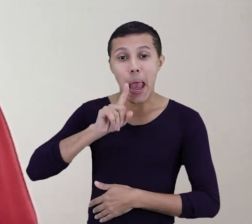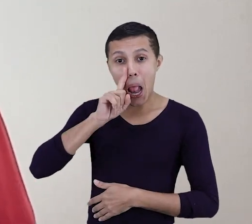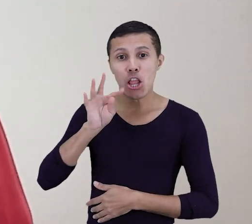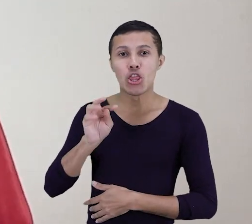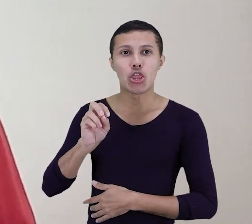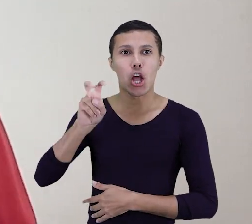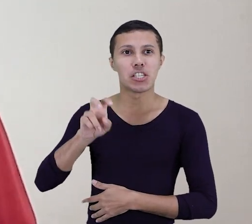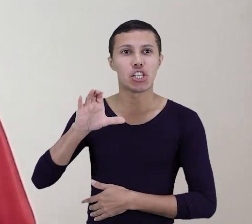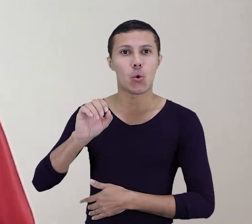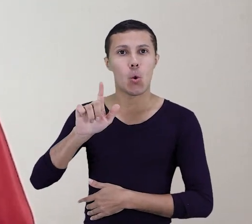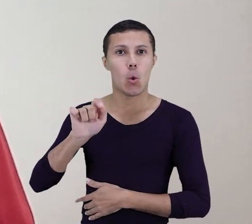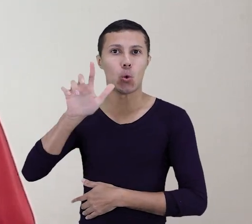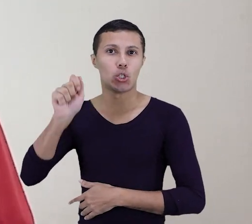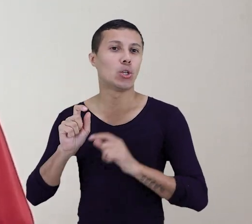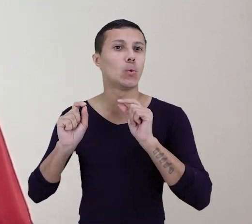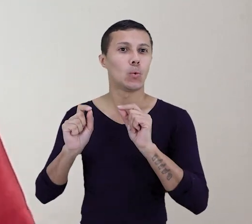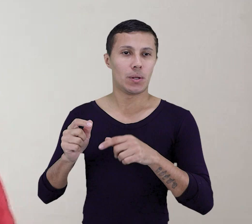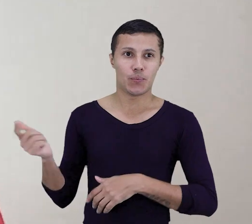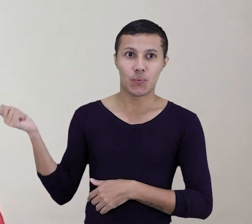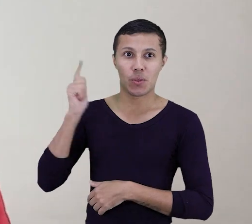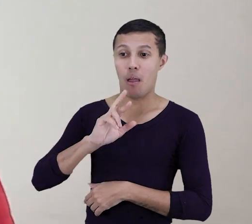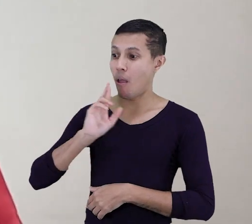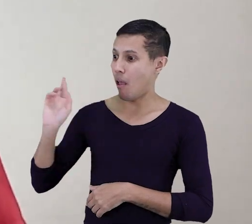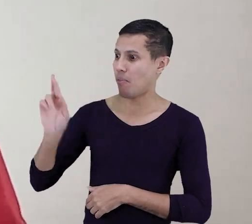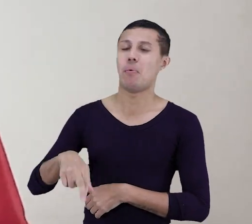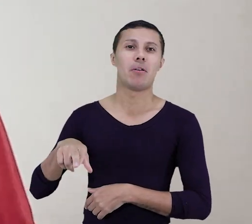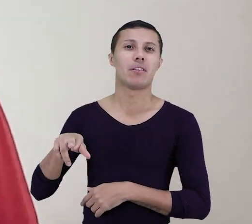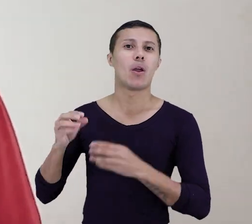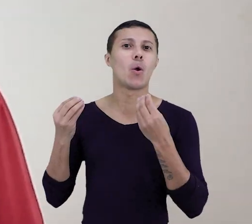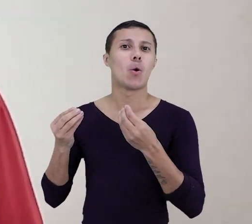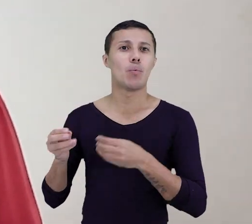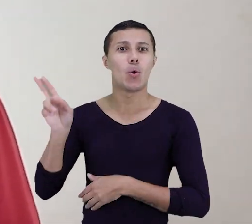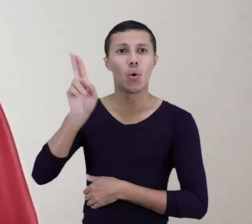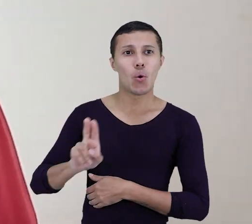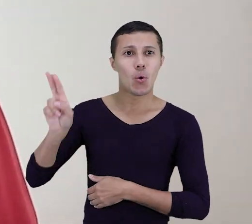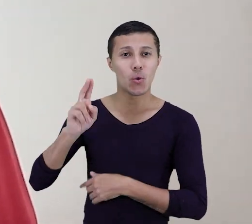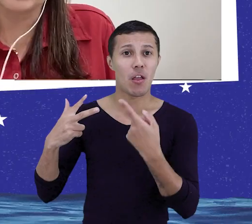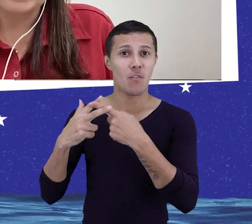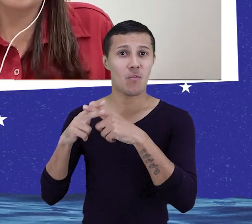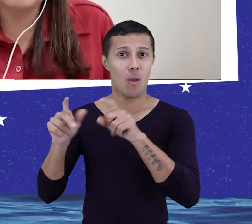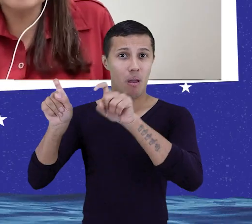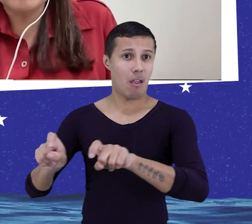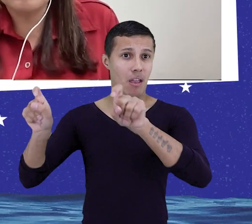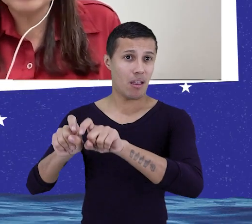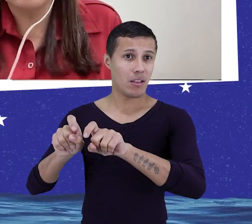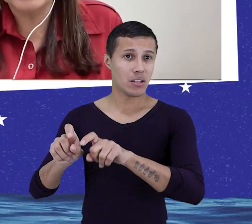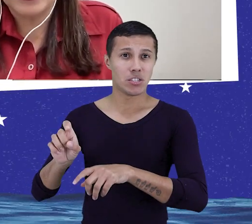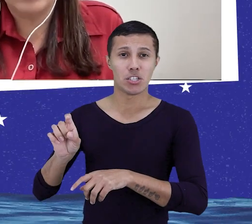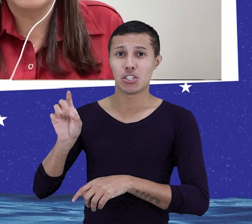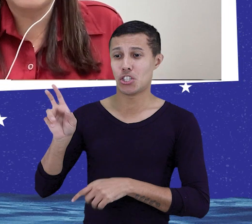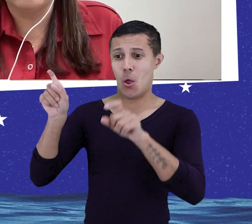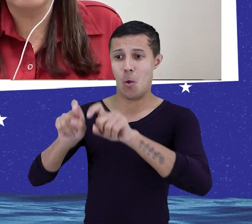você consegue o resultado final somente com ferramentas computacionais. Somente quando a